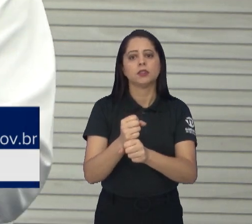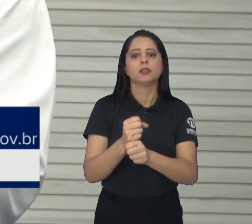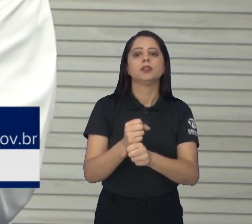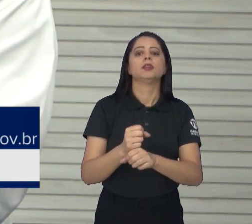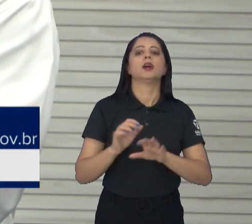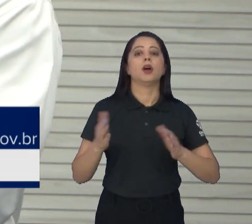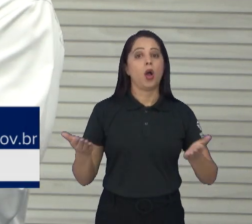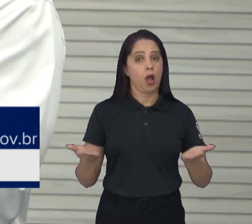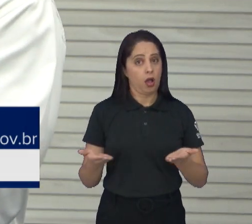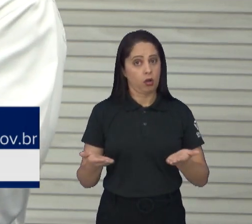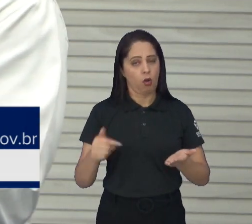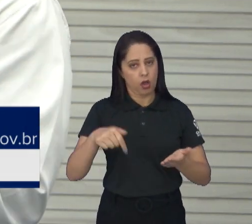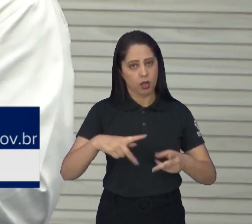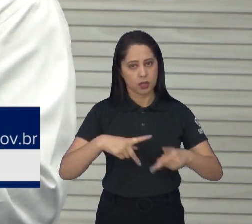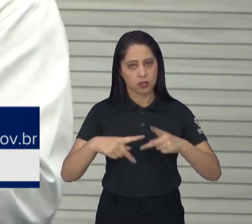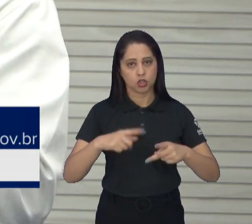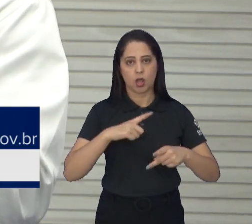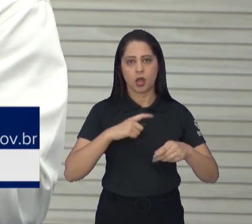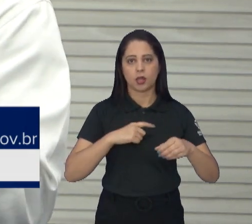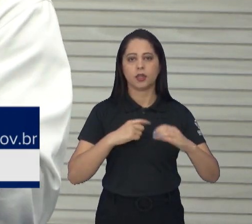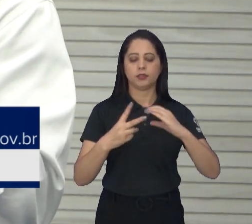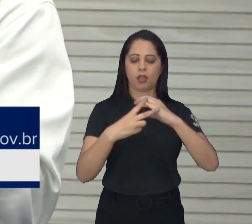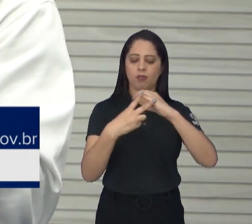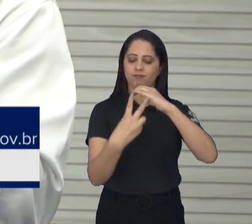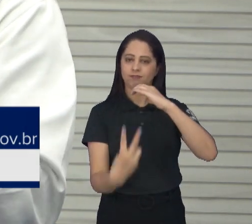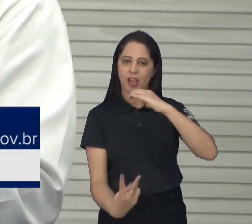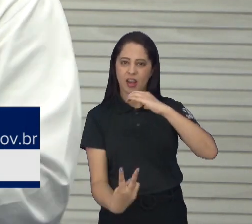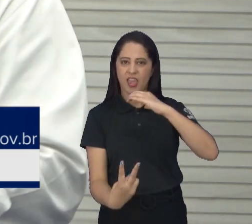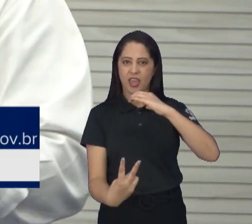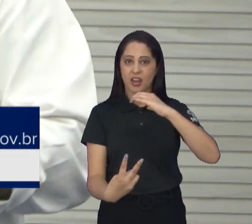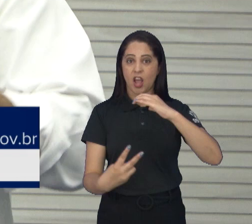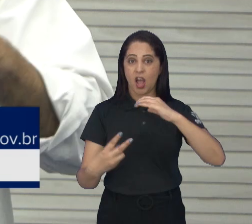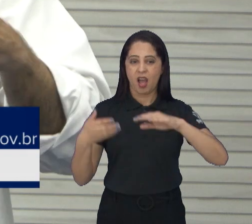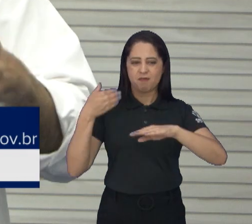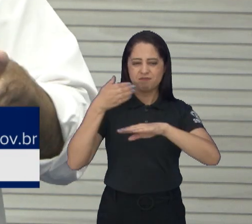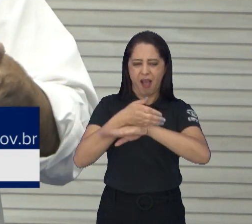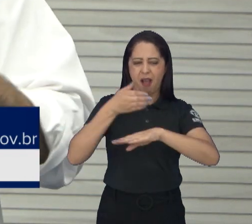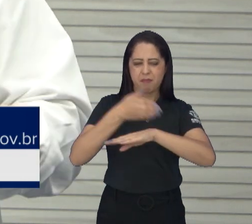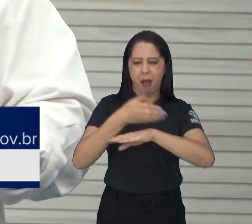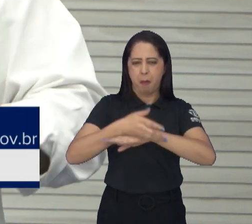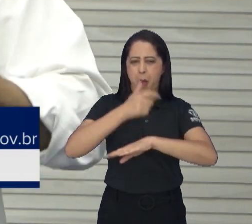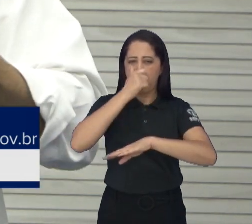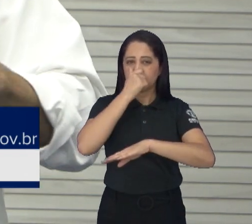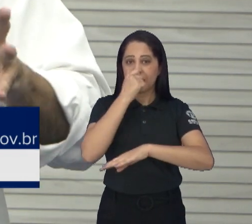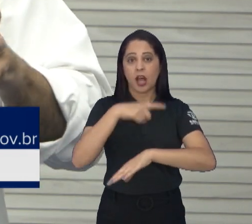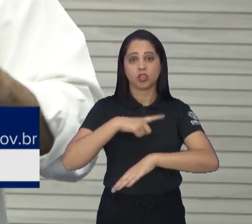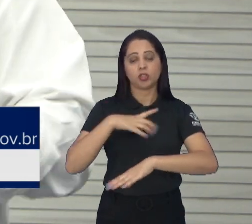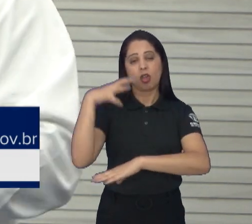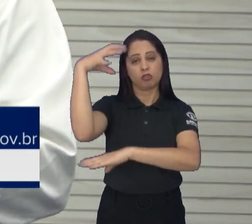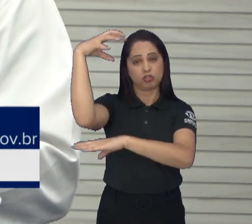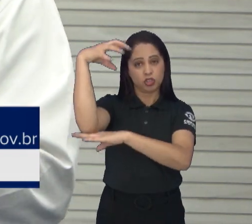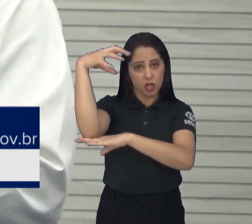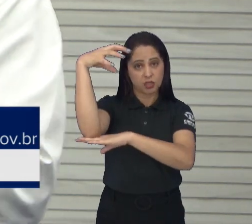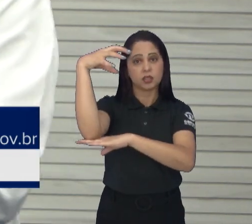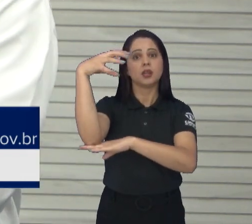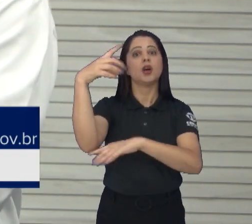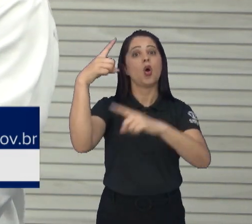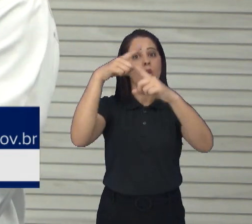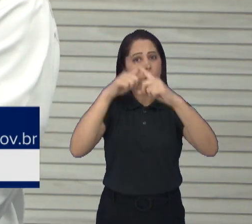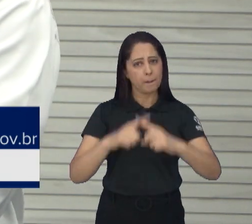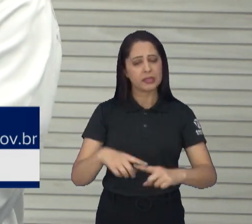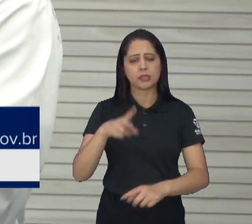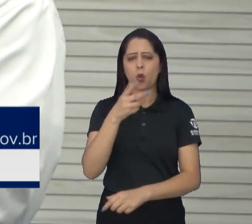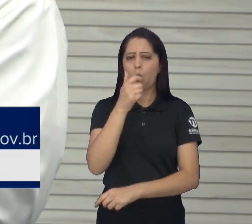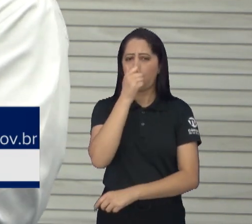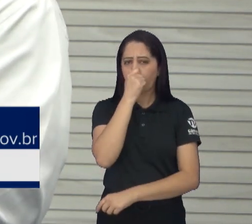José, né? Hoje nós temos a Arena Municipal, que tem lotado os jogos lá, o Teatrão, que tem lotado os jogos, o